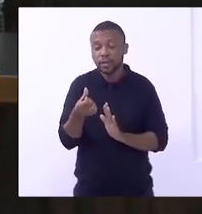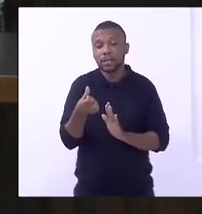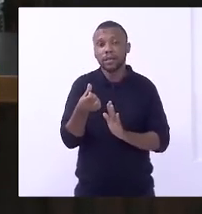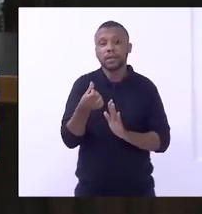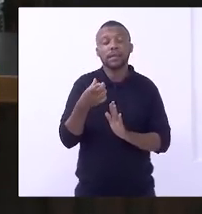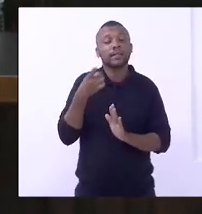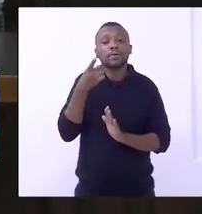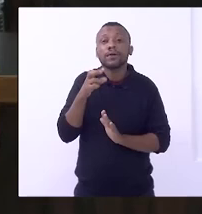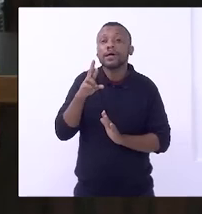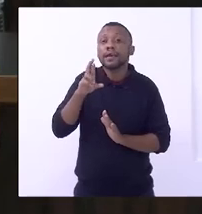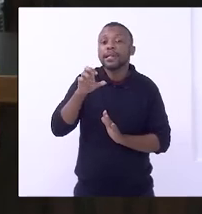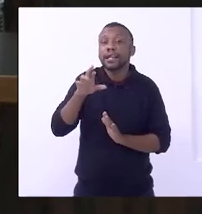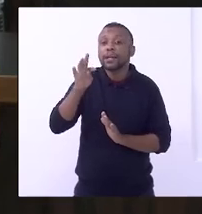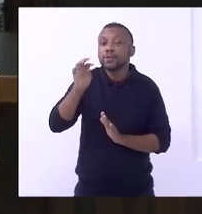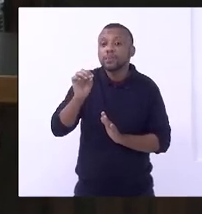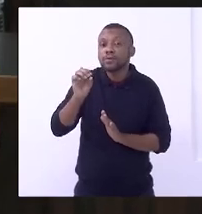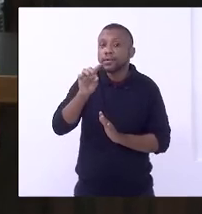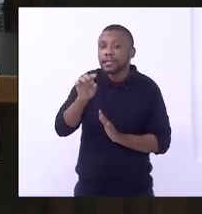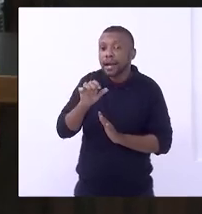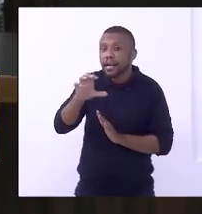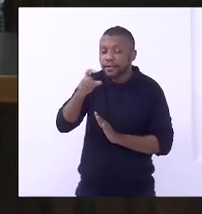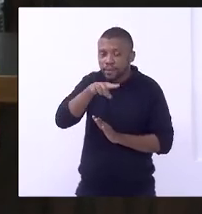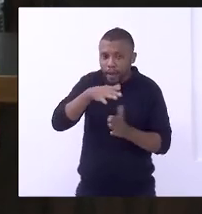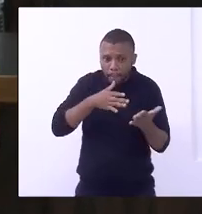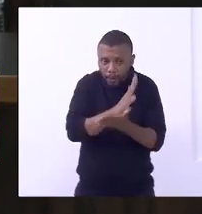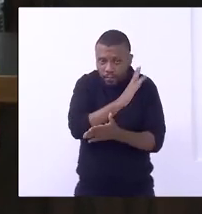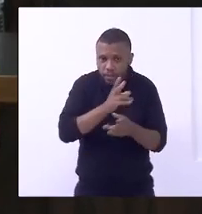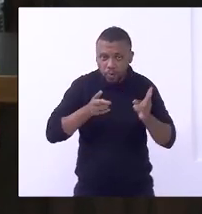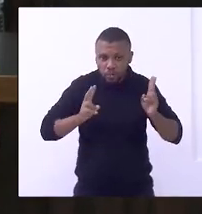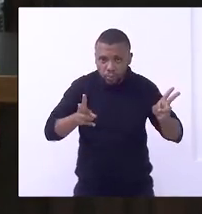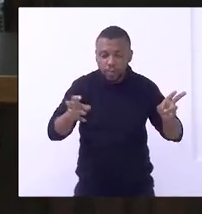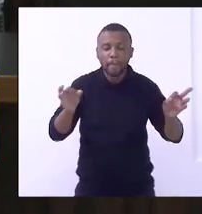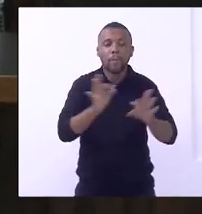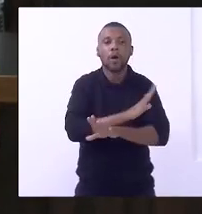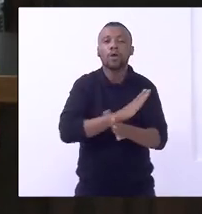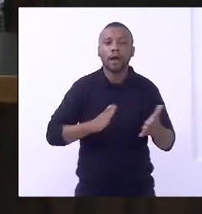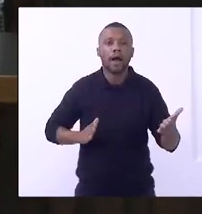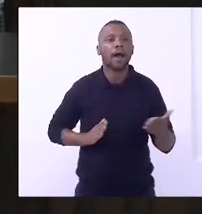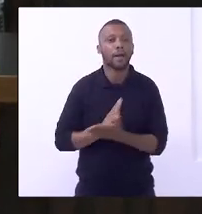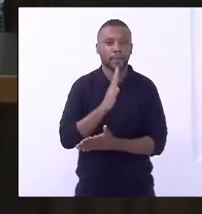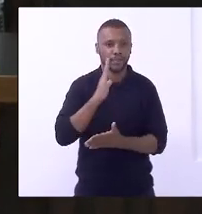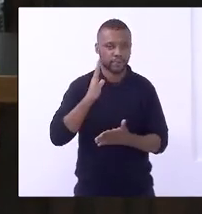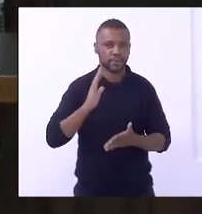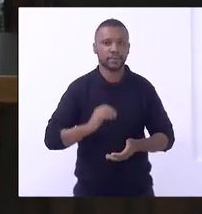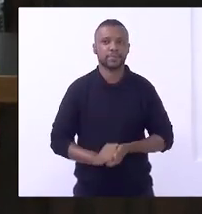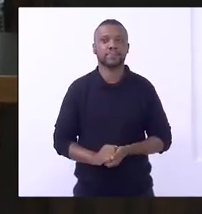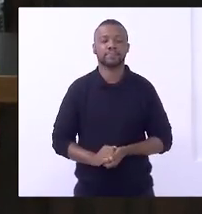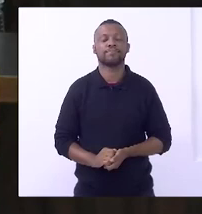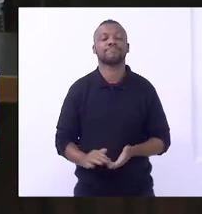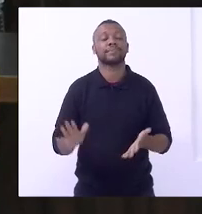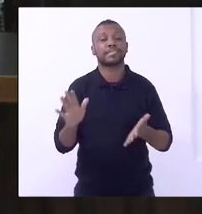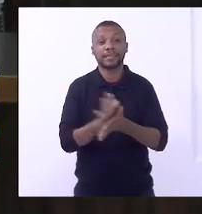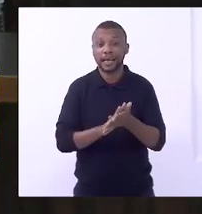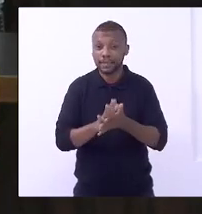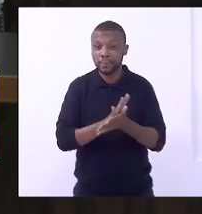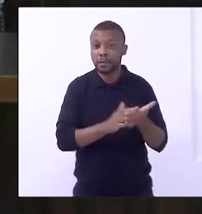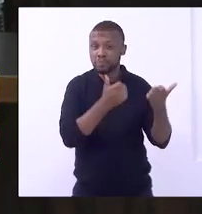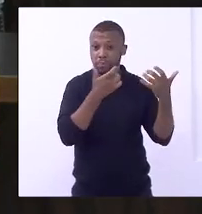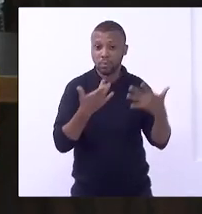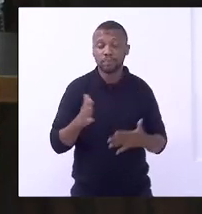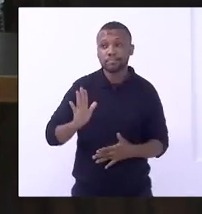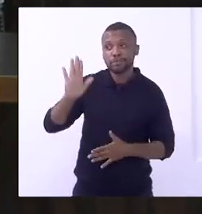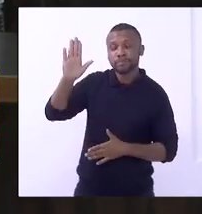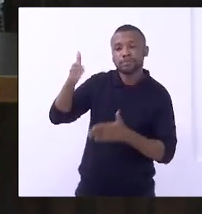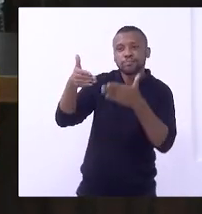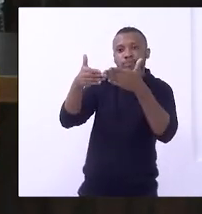Renato Zaca. Senhores que aprovam, permaneçam como estão. Aprovado. Nada mais havendo a tratar. Senhora presidente, só